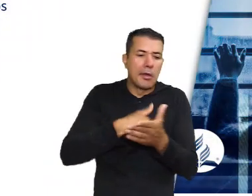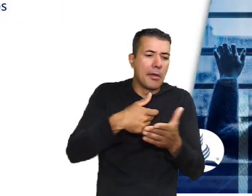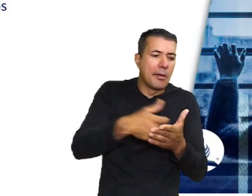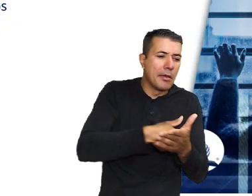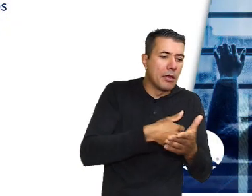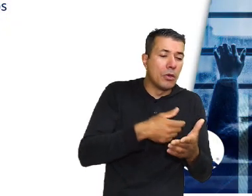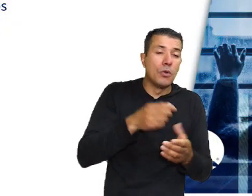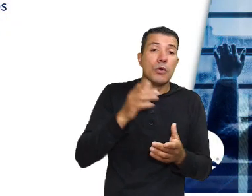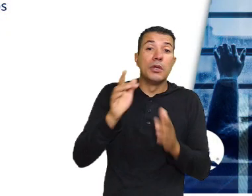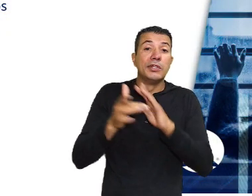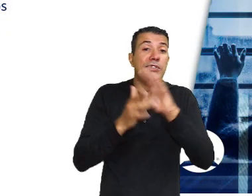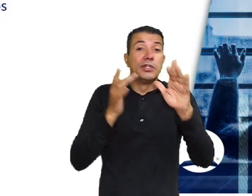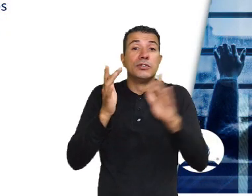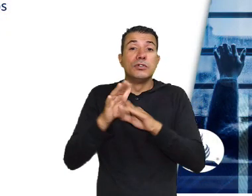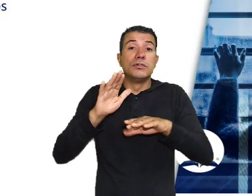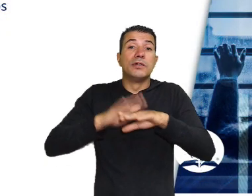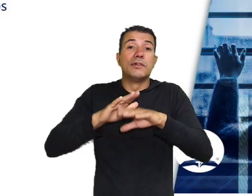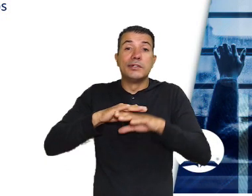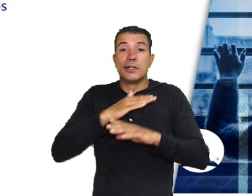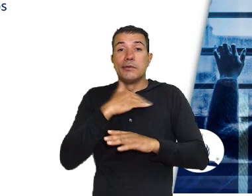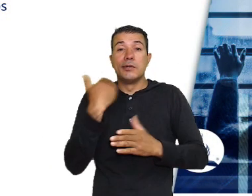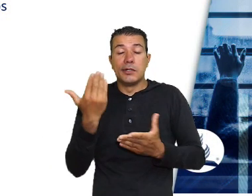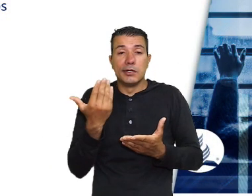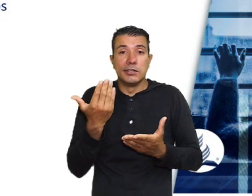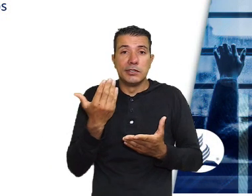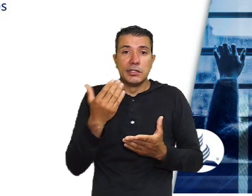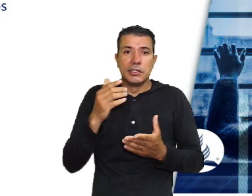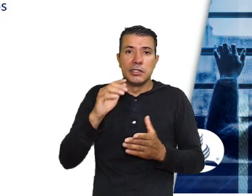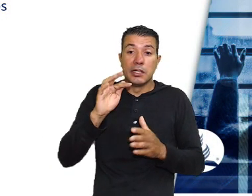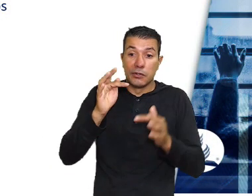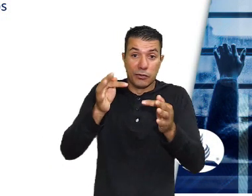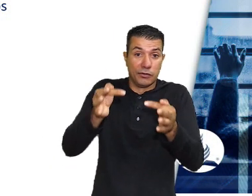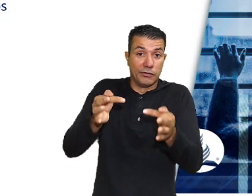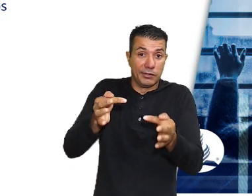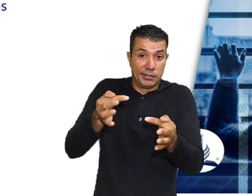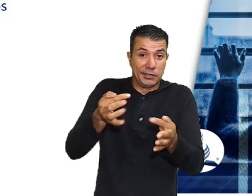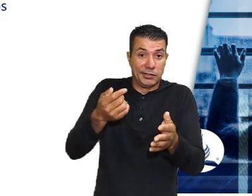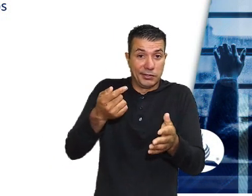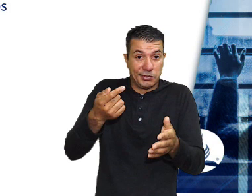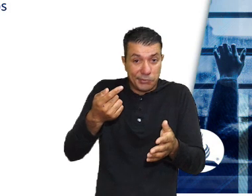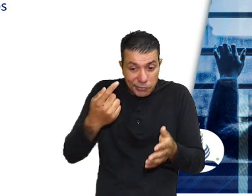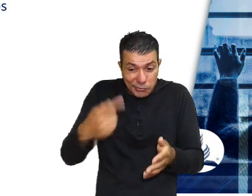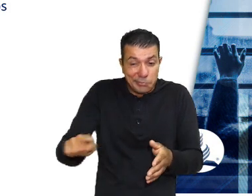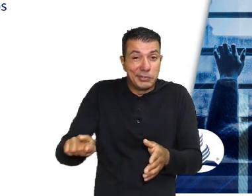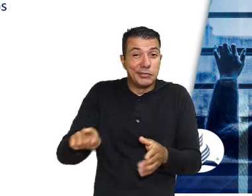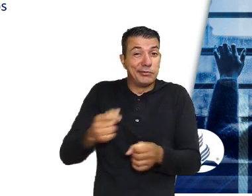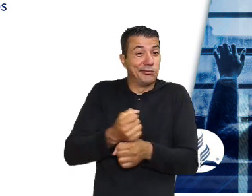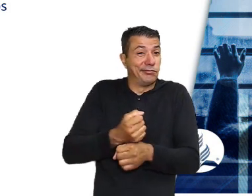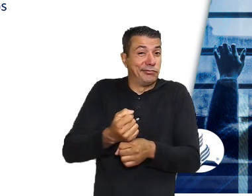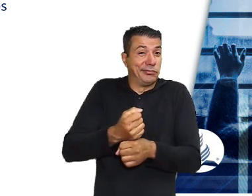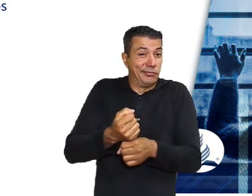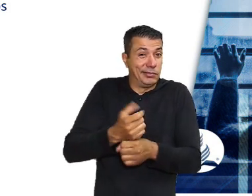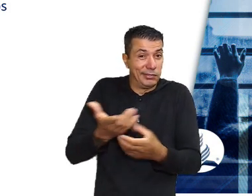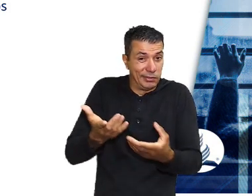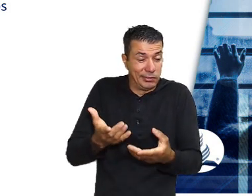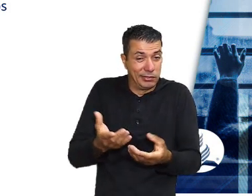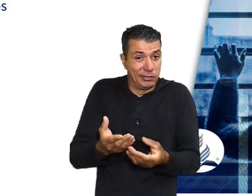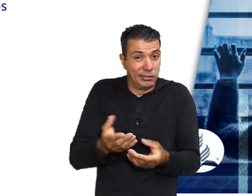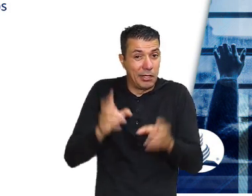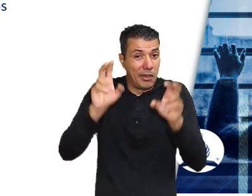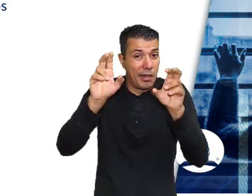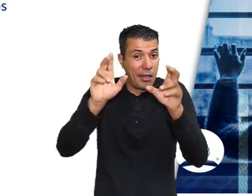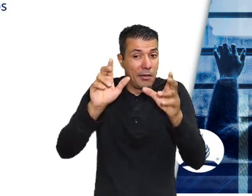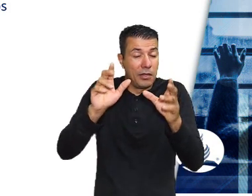a morte, pastor William, no final do milênio? Eu sei que esse é um dos temas que nós vamos trabalhar ainda, um pouco nos próximos temas,